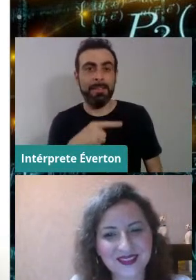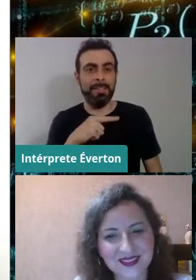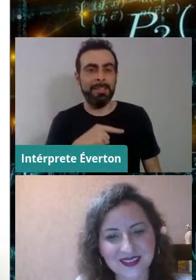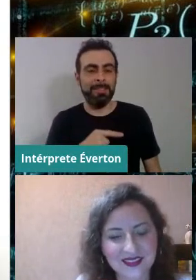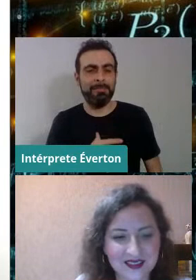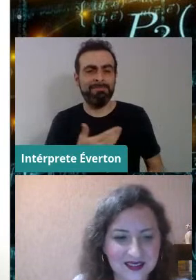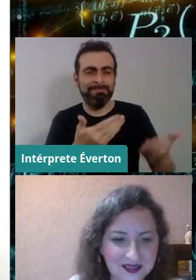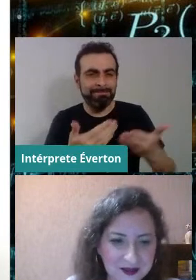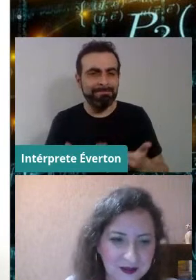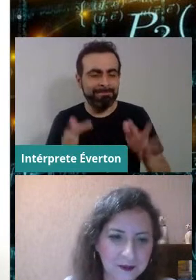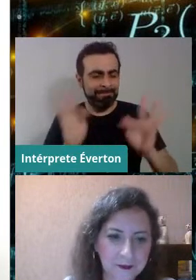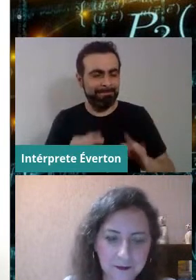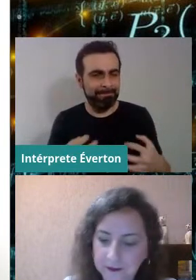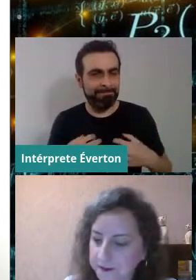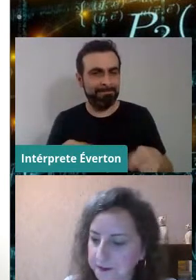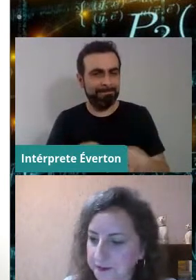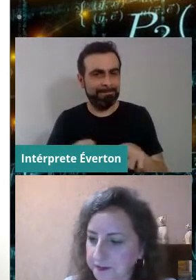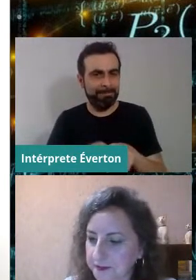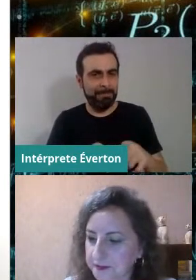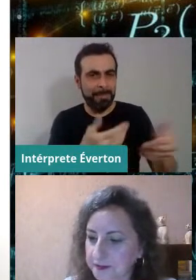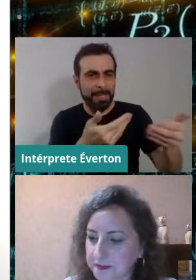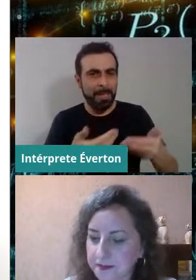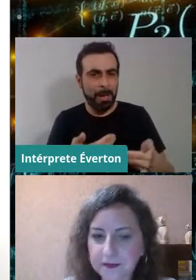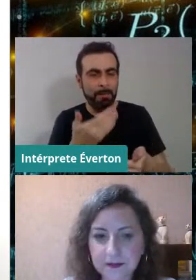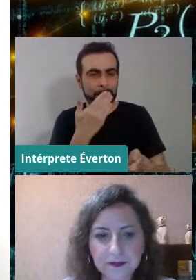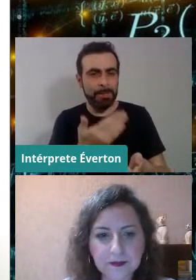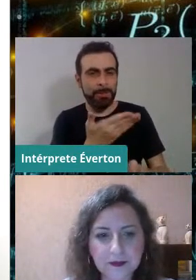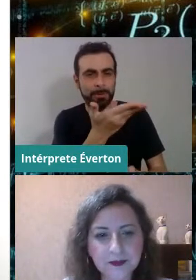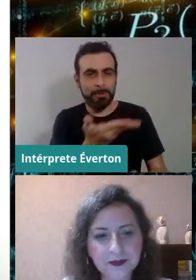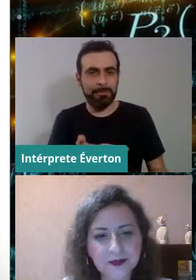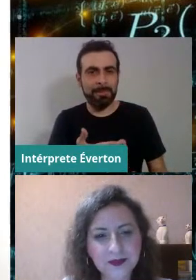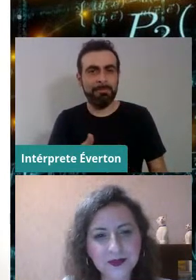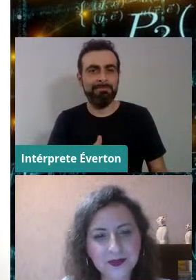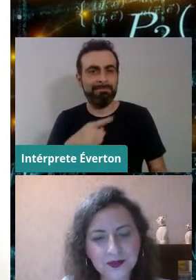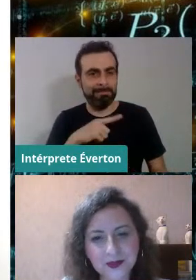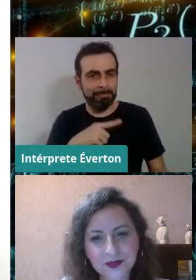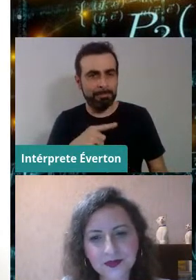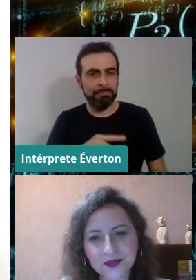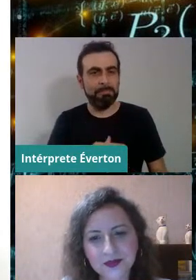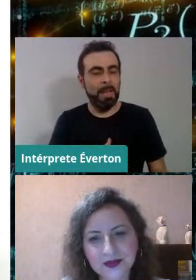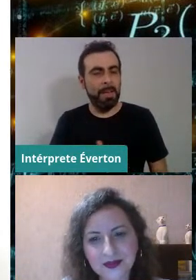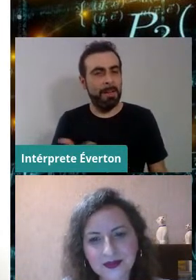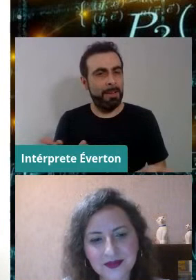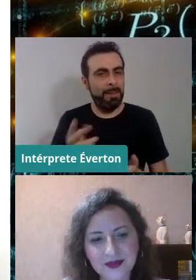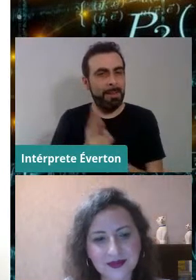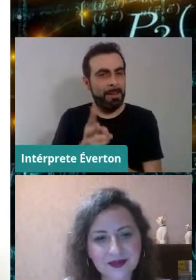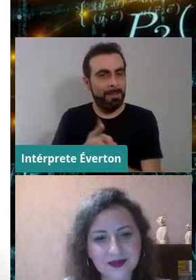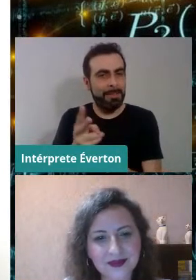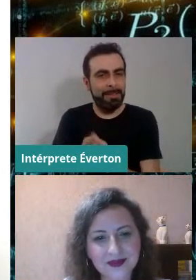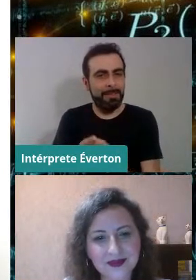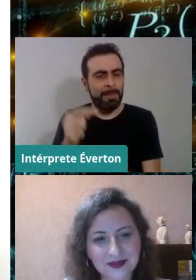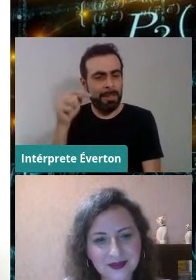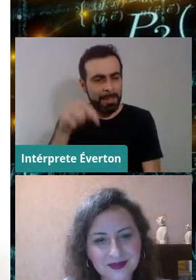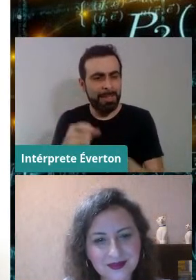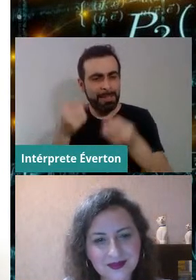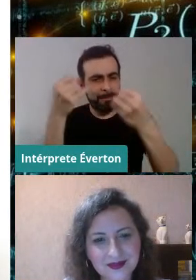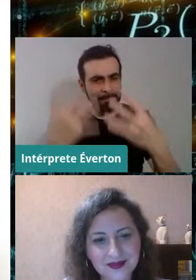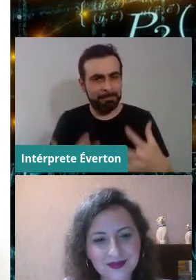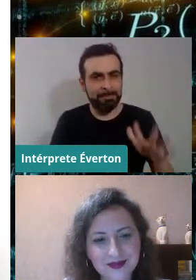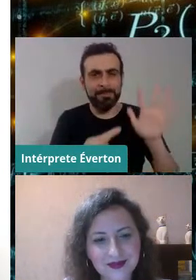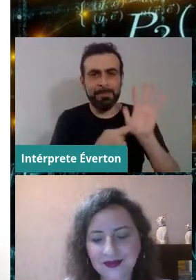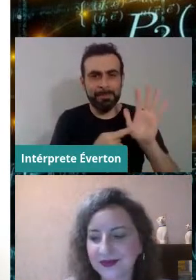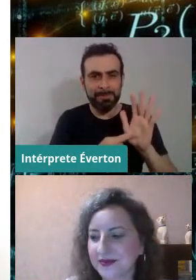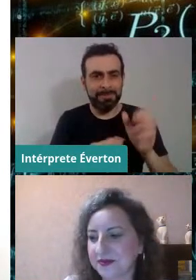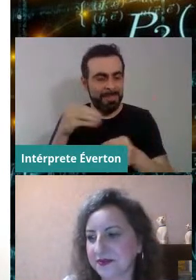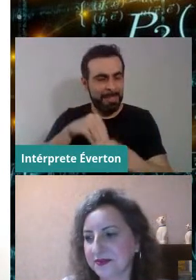hoje com vocês. É uma satisfação enorme poder falar novamente para os alunos da